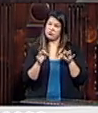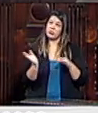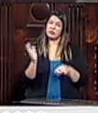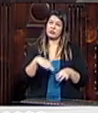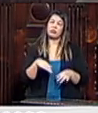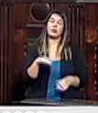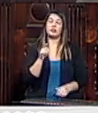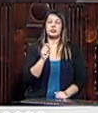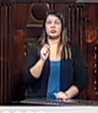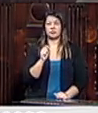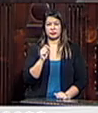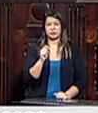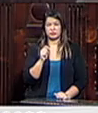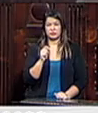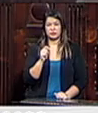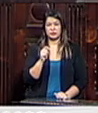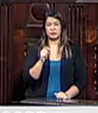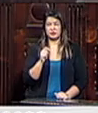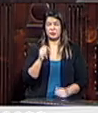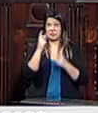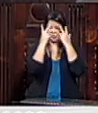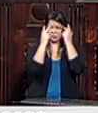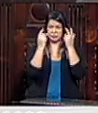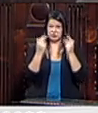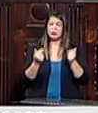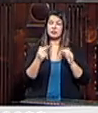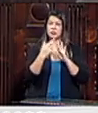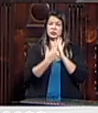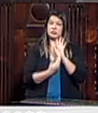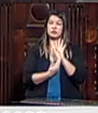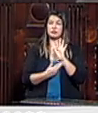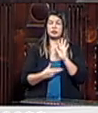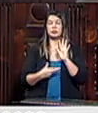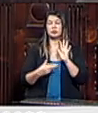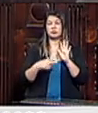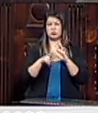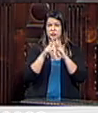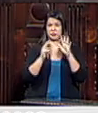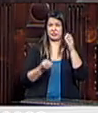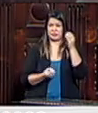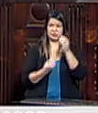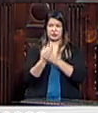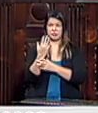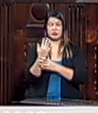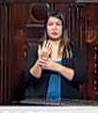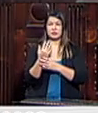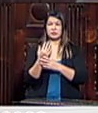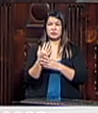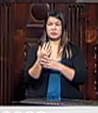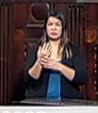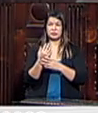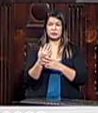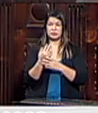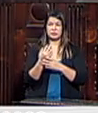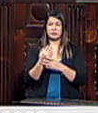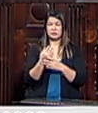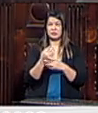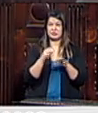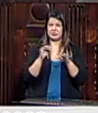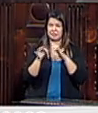traz uma normatização sobre a criação de recifes